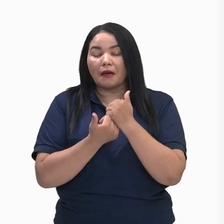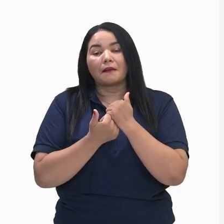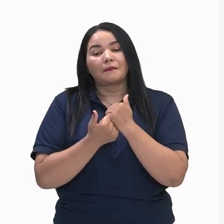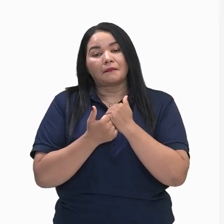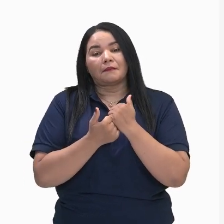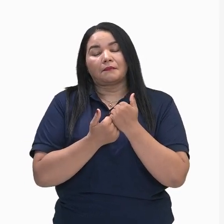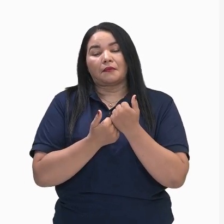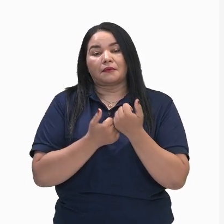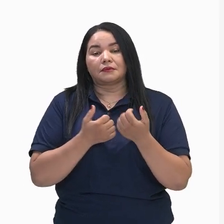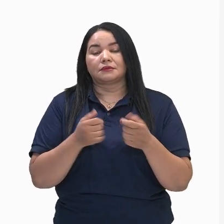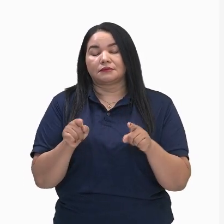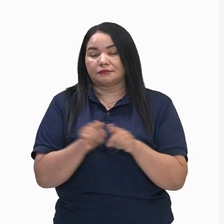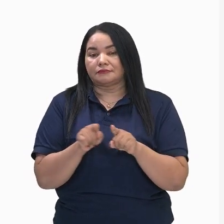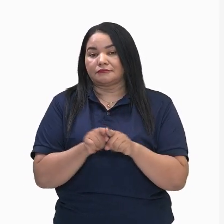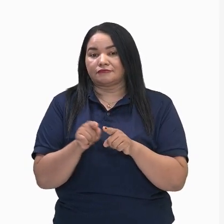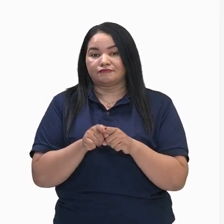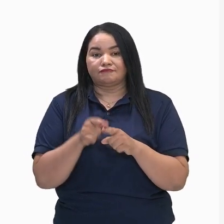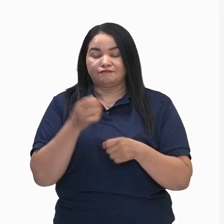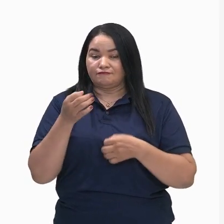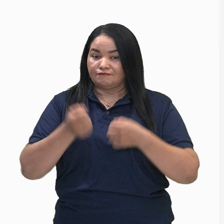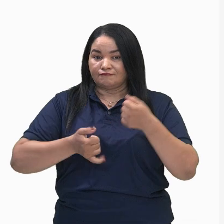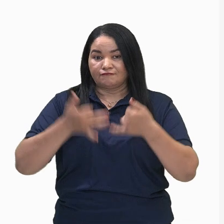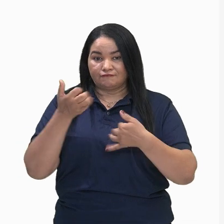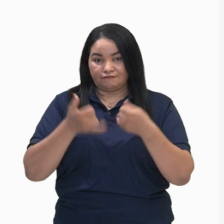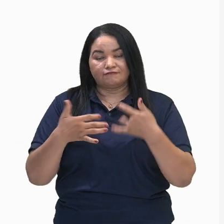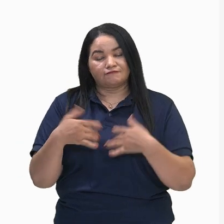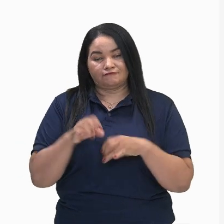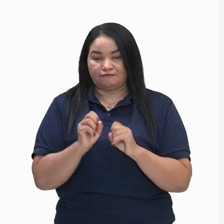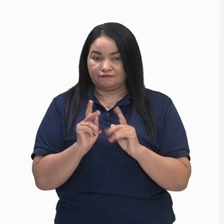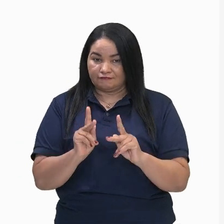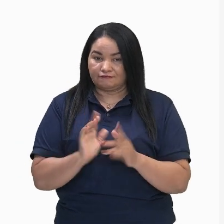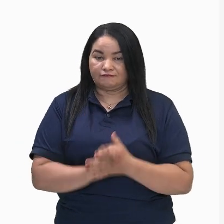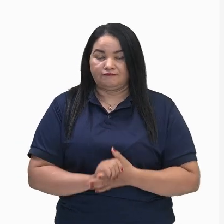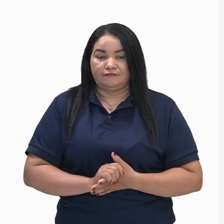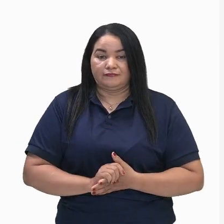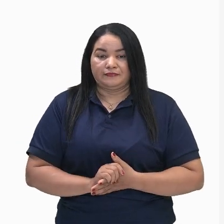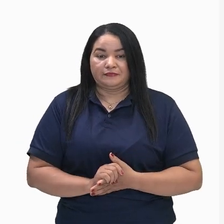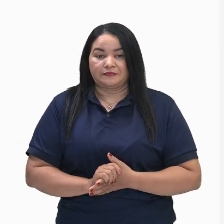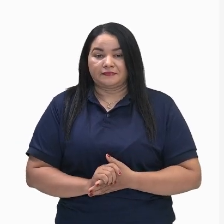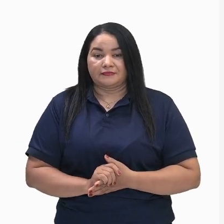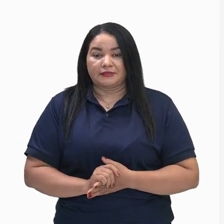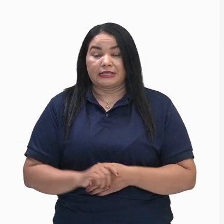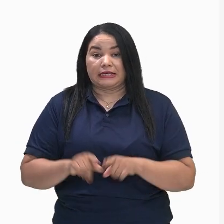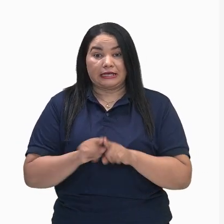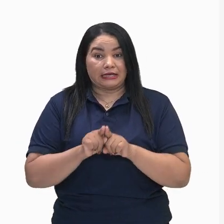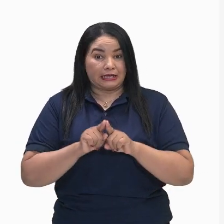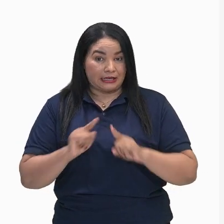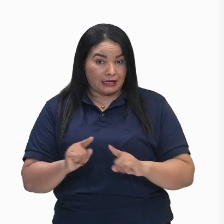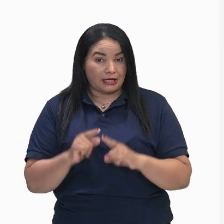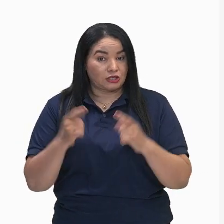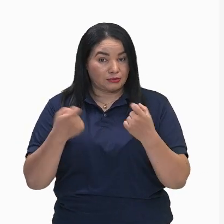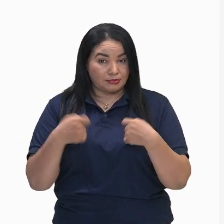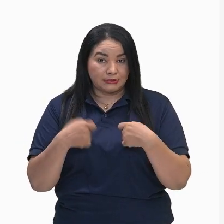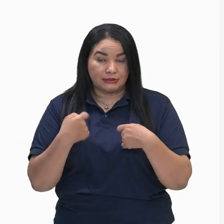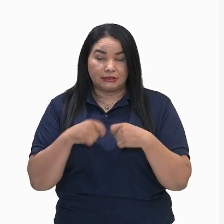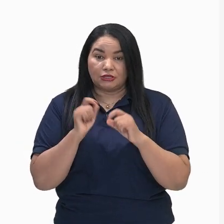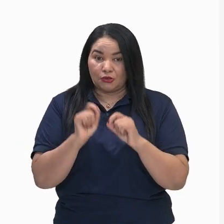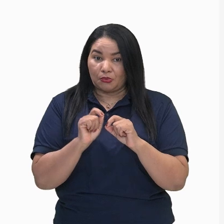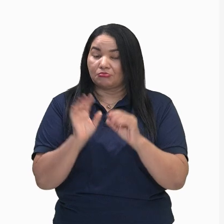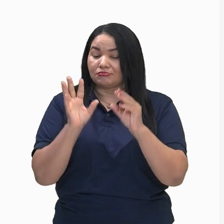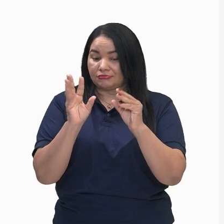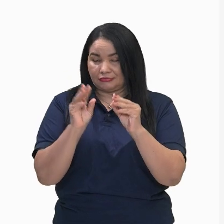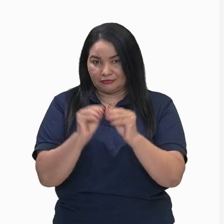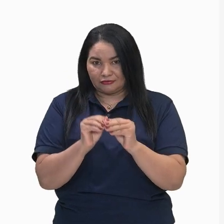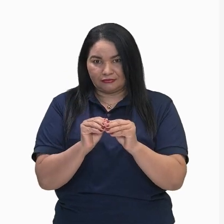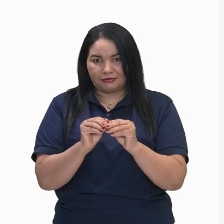está falando, que ele está escrevendo. Mas isso é de forma bem resumida. Aí